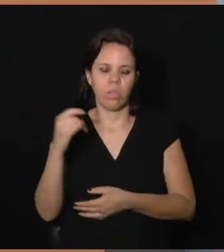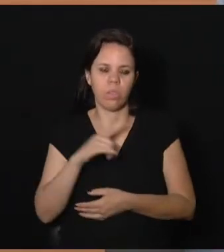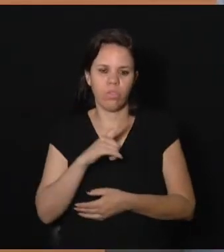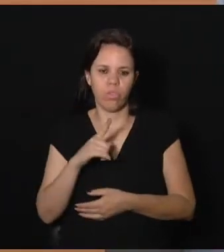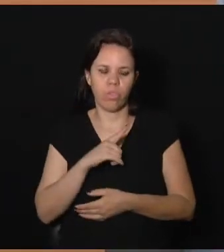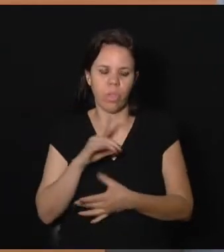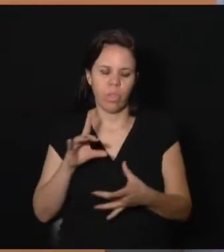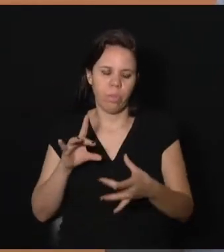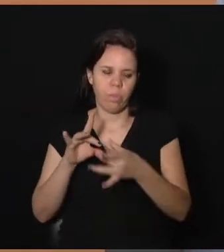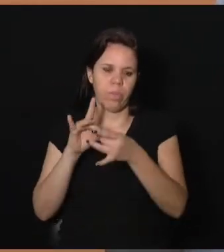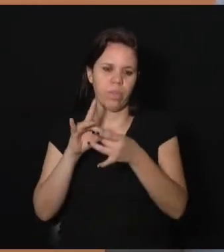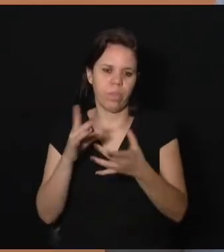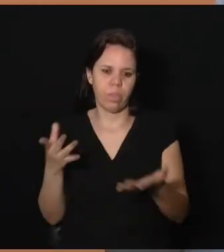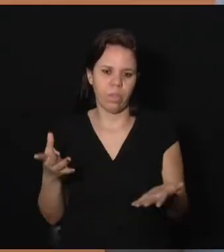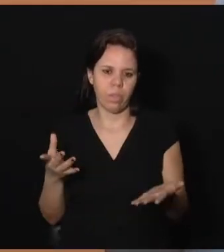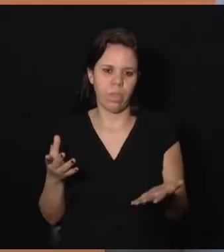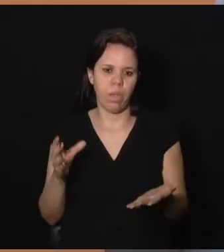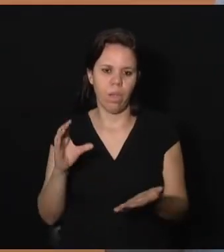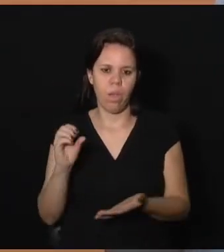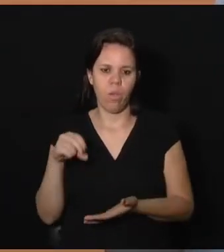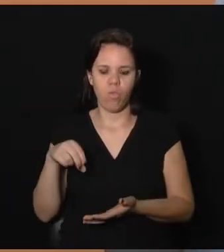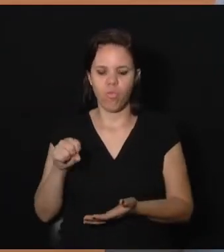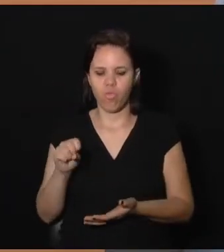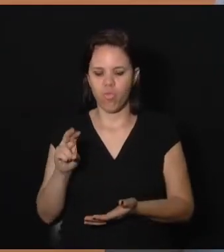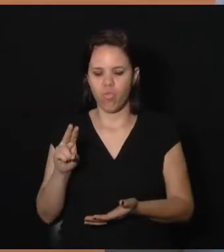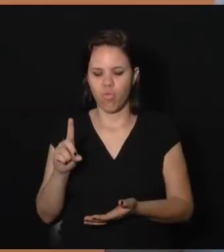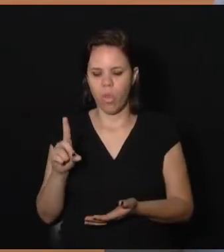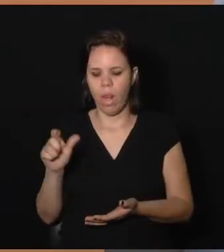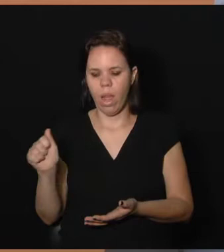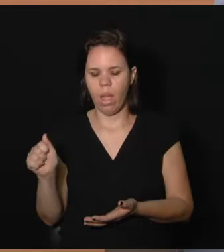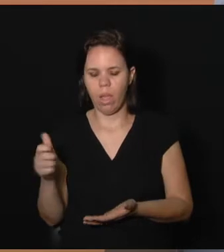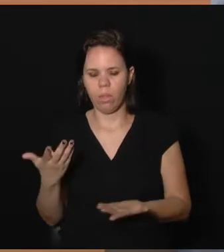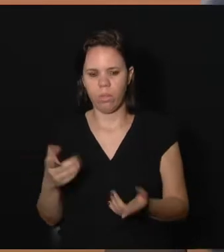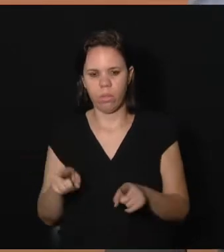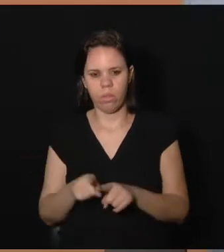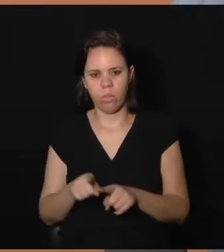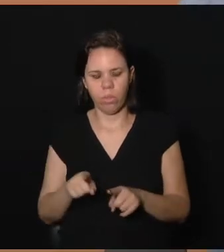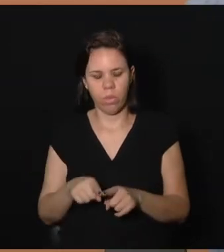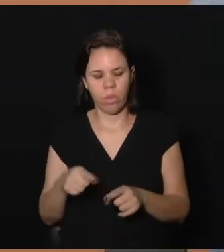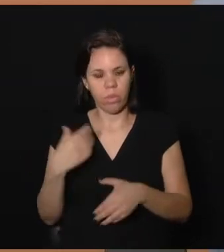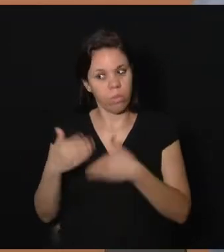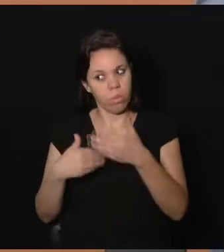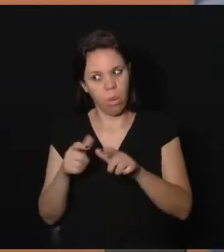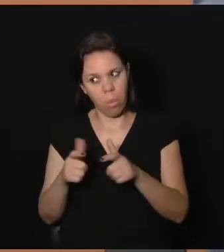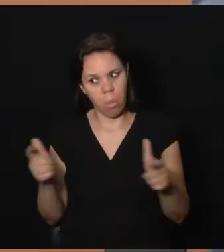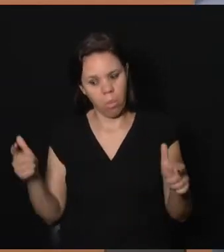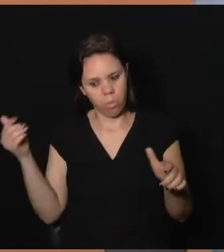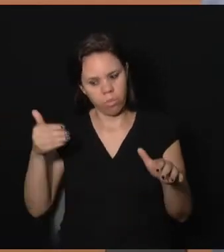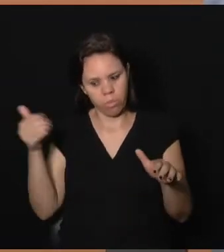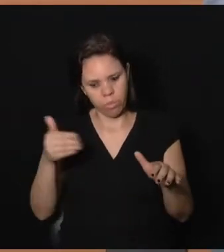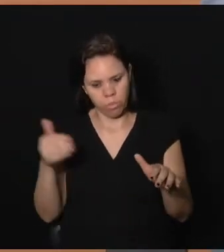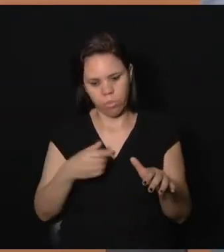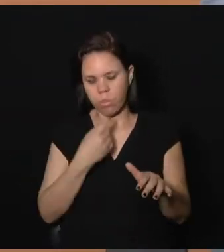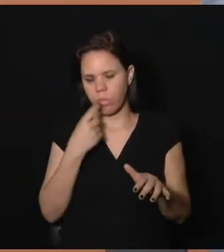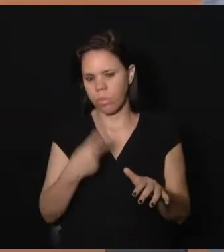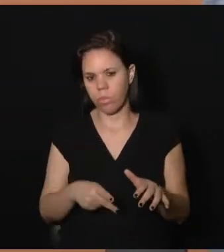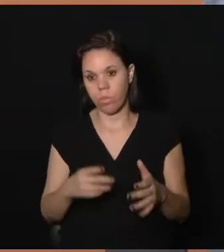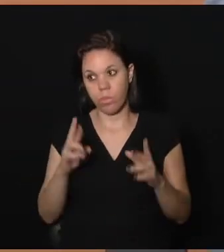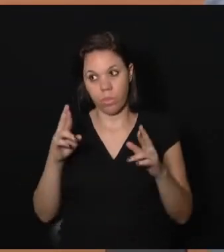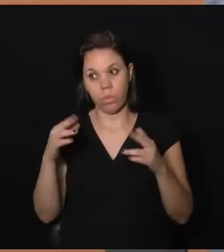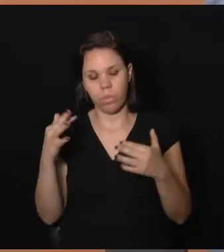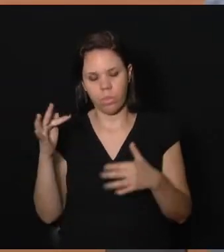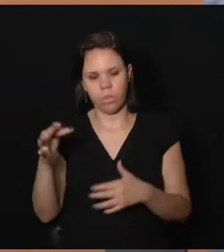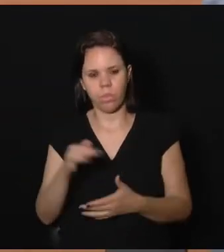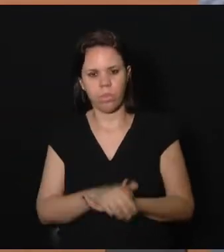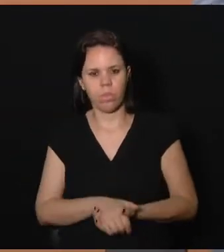dessas parcerias, né, com os consulados, enfim. E aí, quem sabe, trazer isso cada vez mais para a cidade de Campinas também, né? As